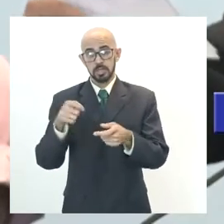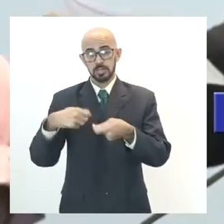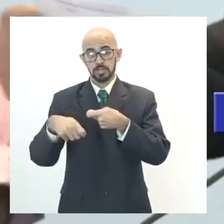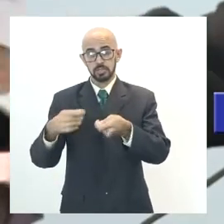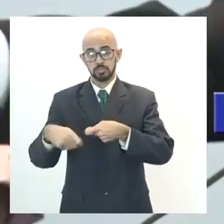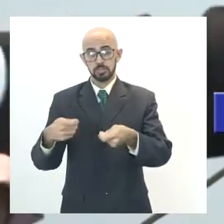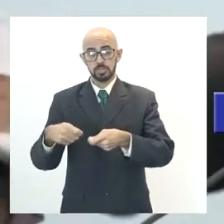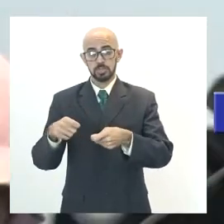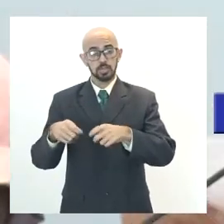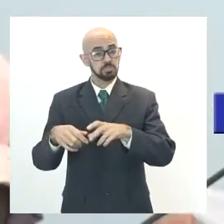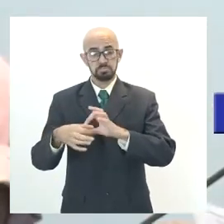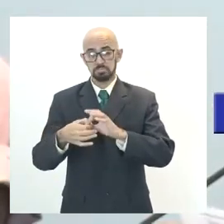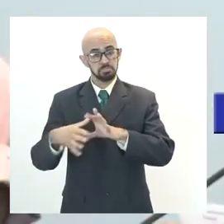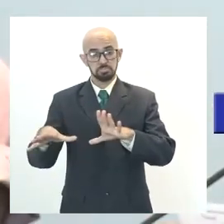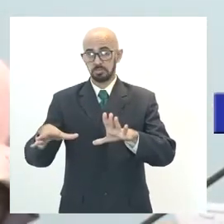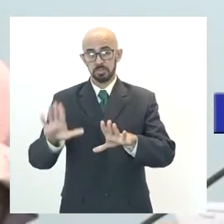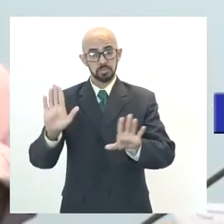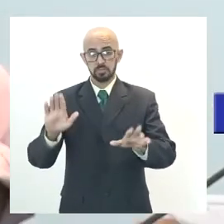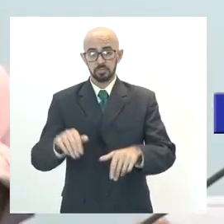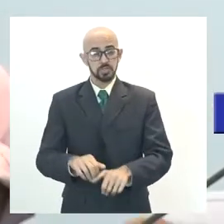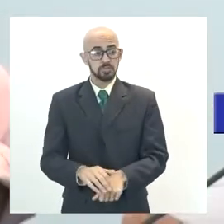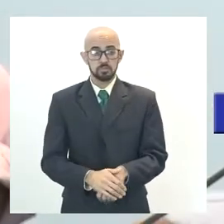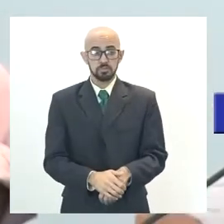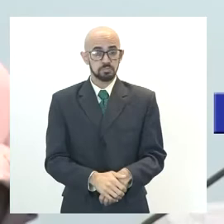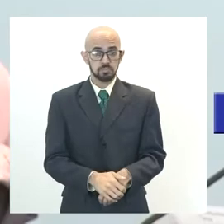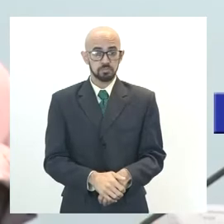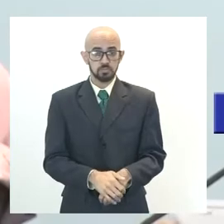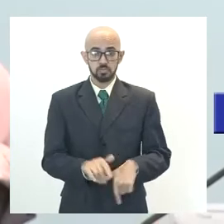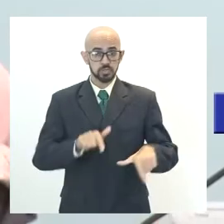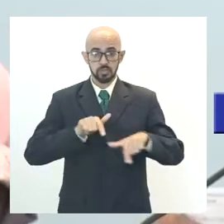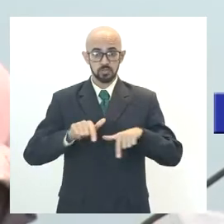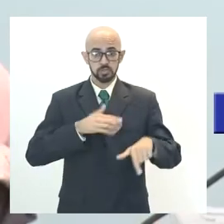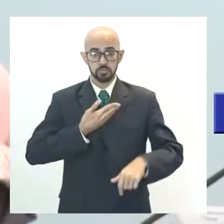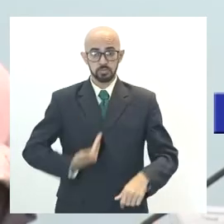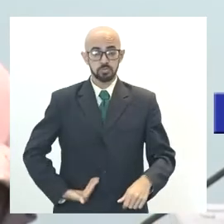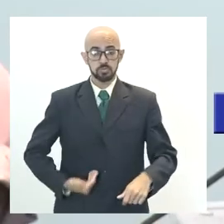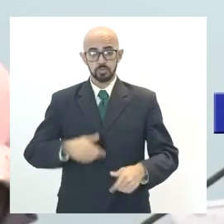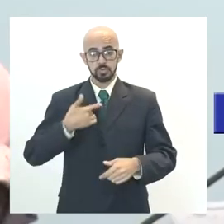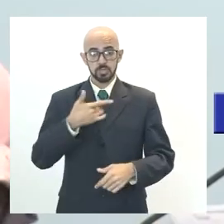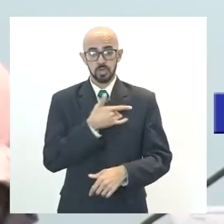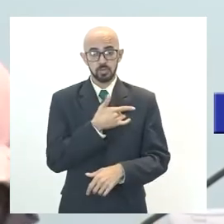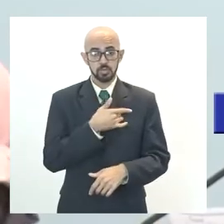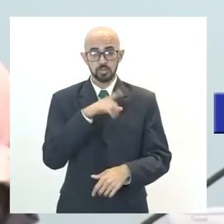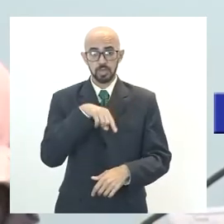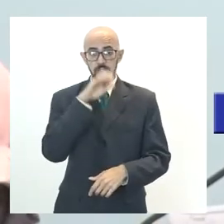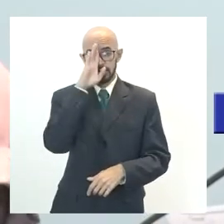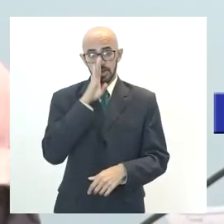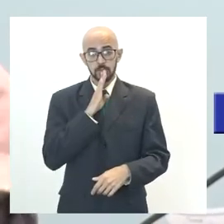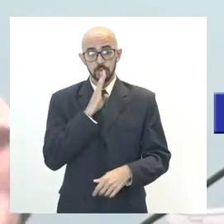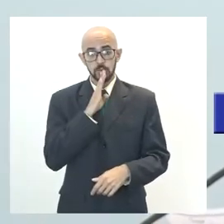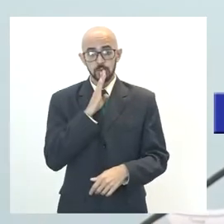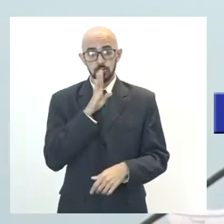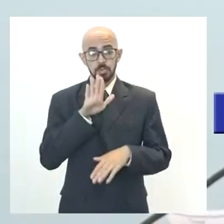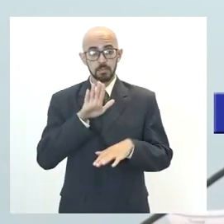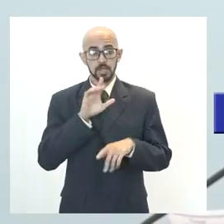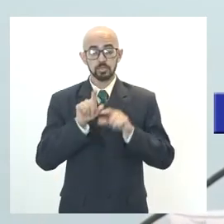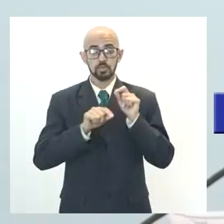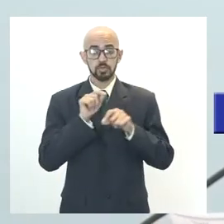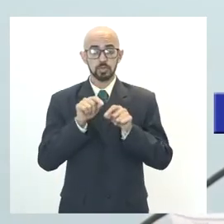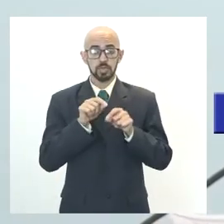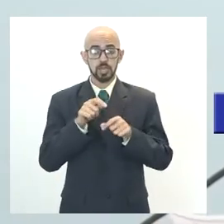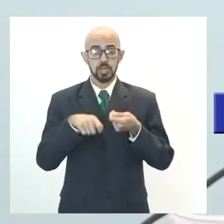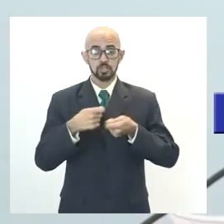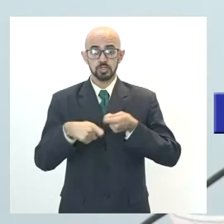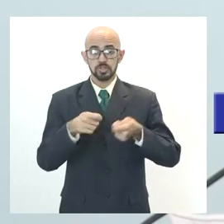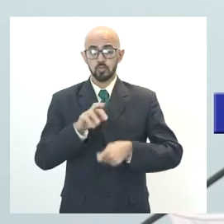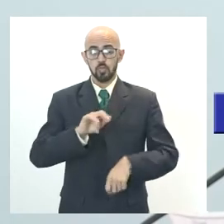gestão poema daquele daquele serviço público de saúde que é gratuito mas a gestão não é